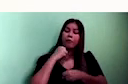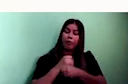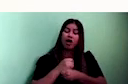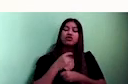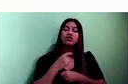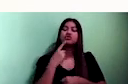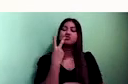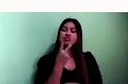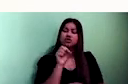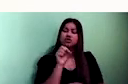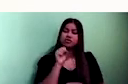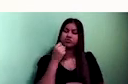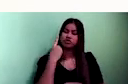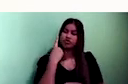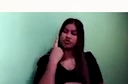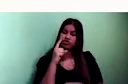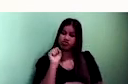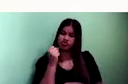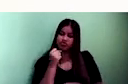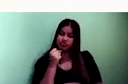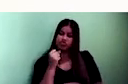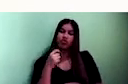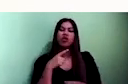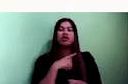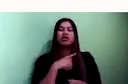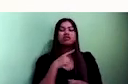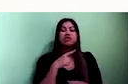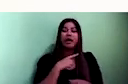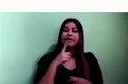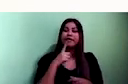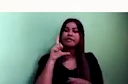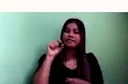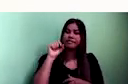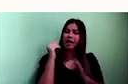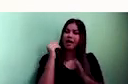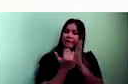tem terapia floral, a gente tem